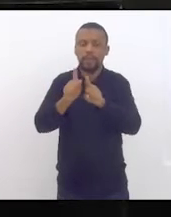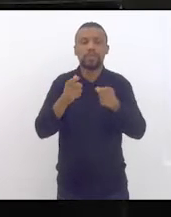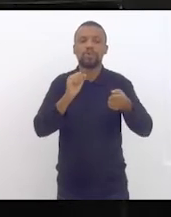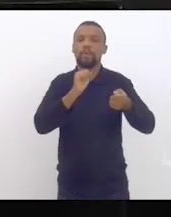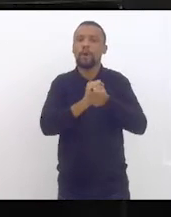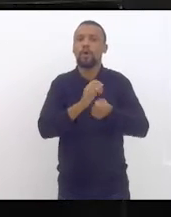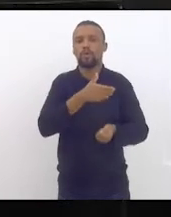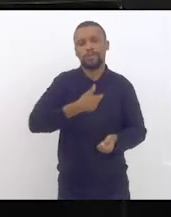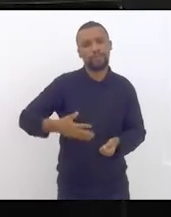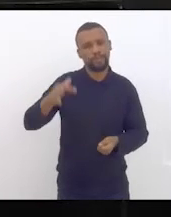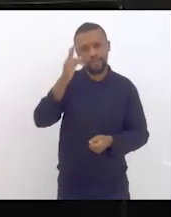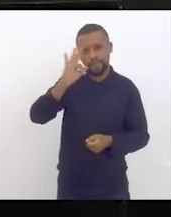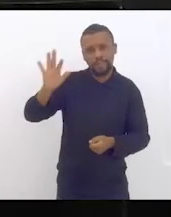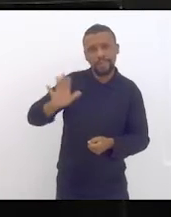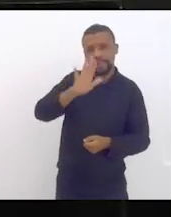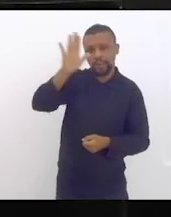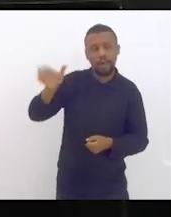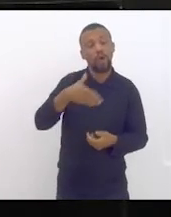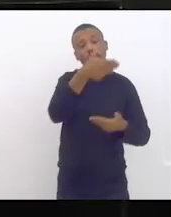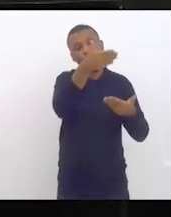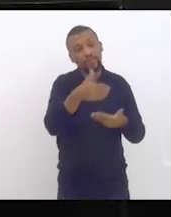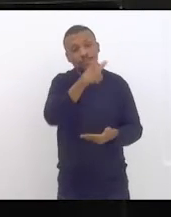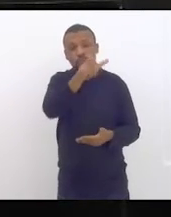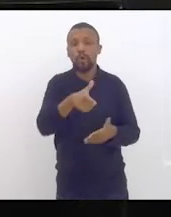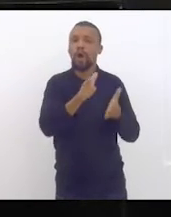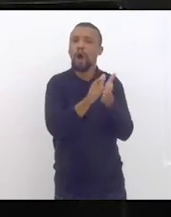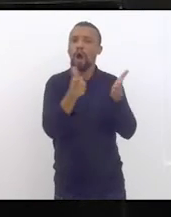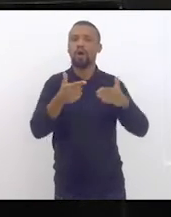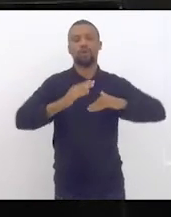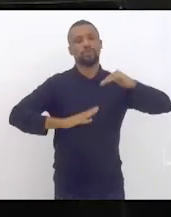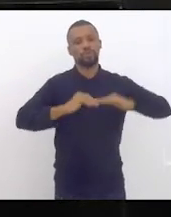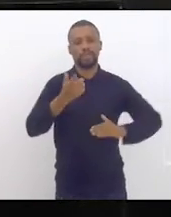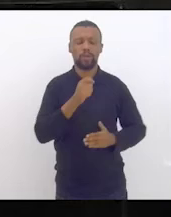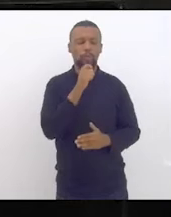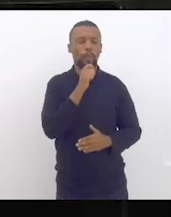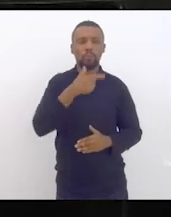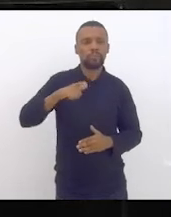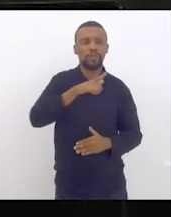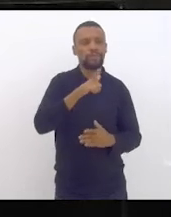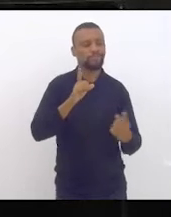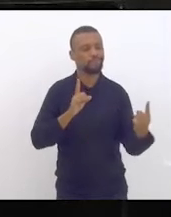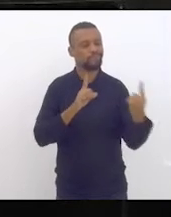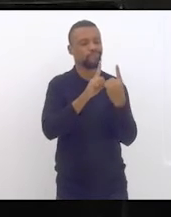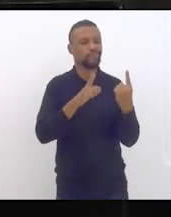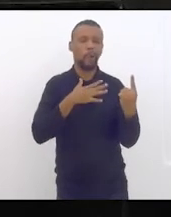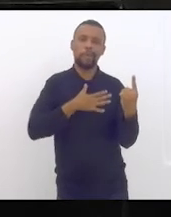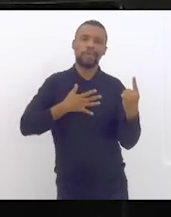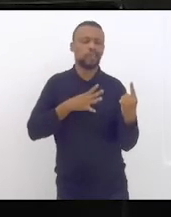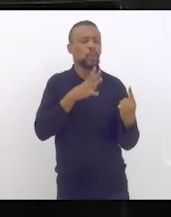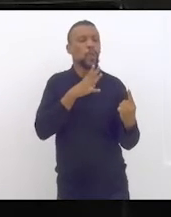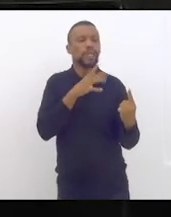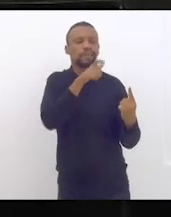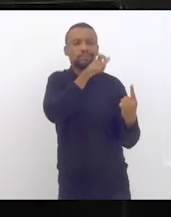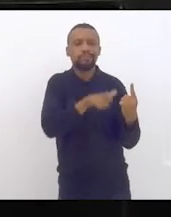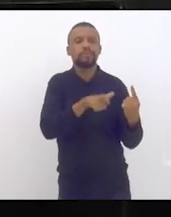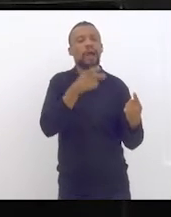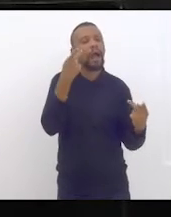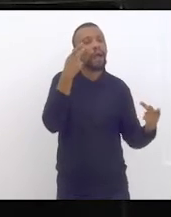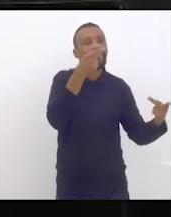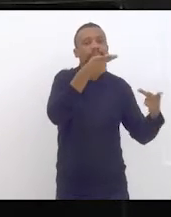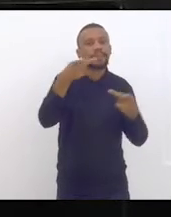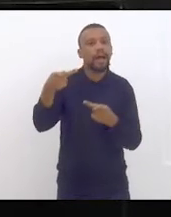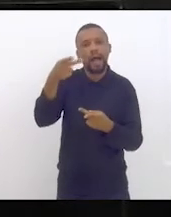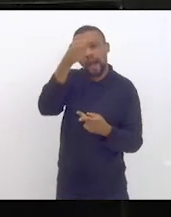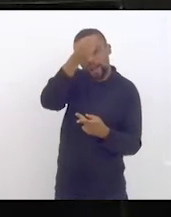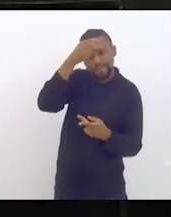federal convido a vossa senhoria e que eu não tive a indo prazer de conhecer pessoalmente a visitar a